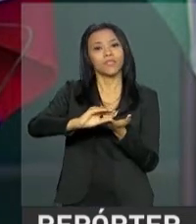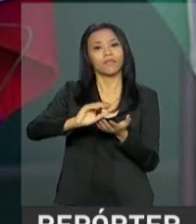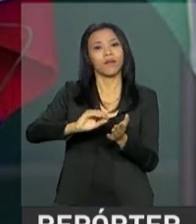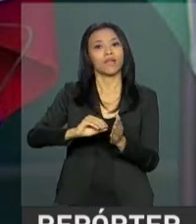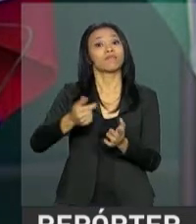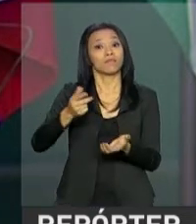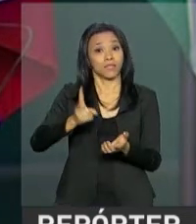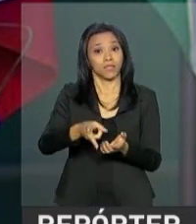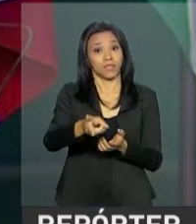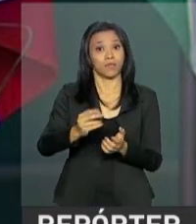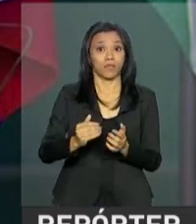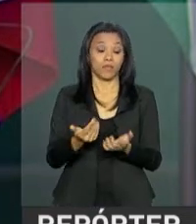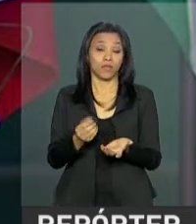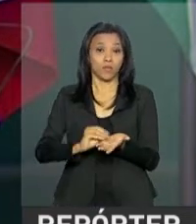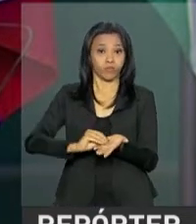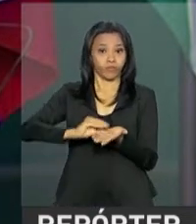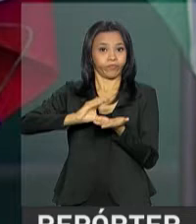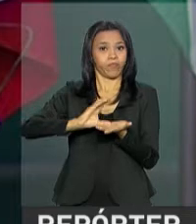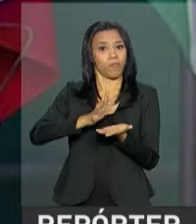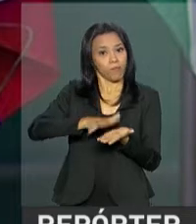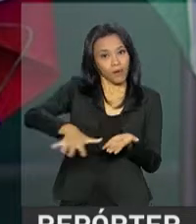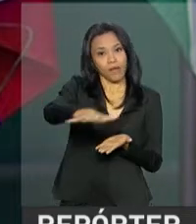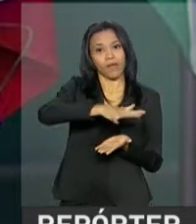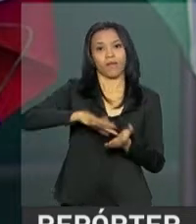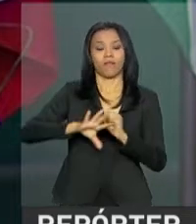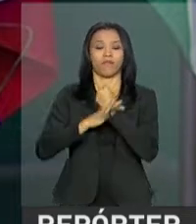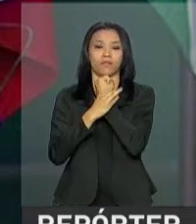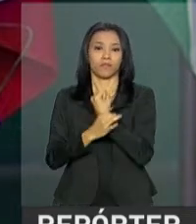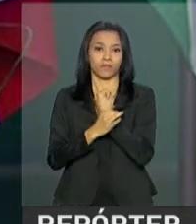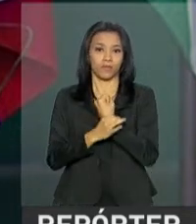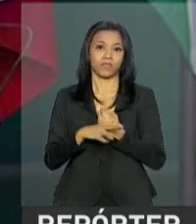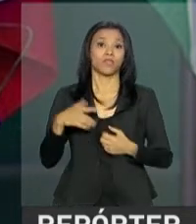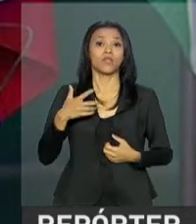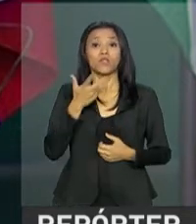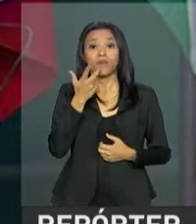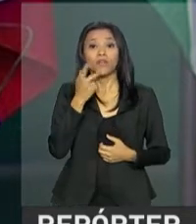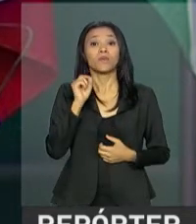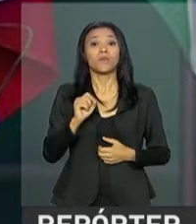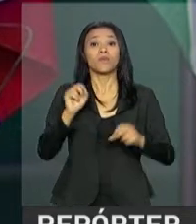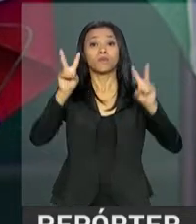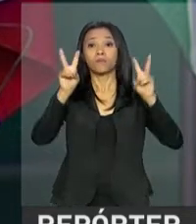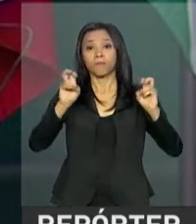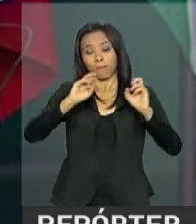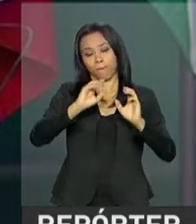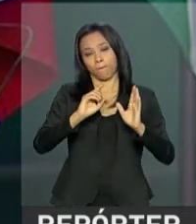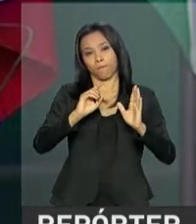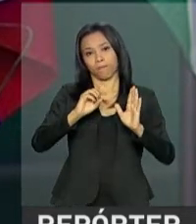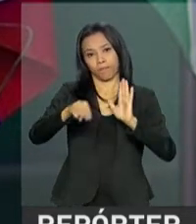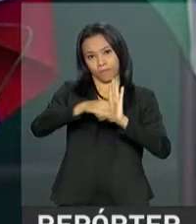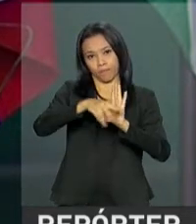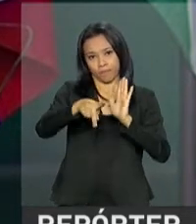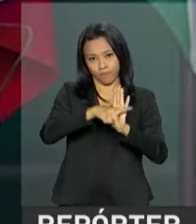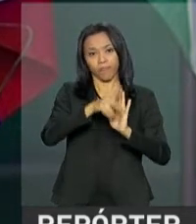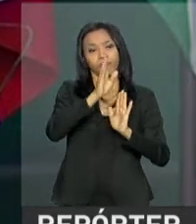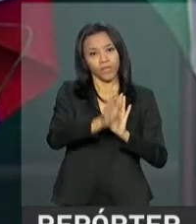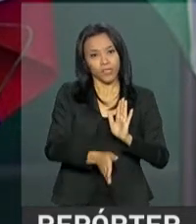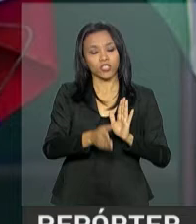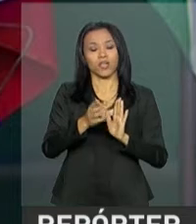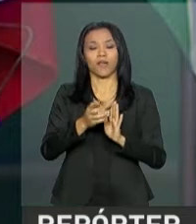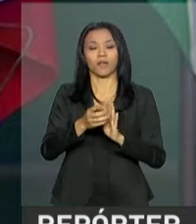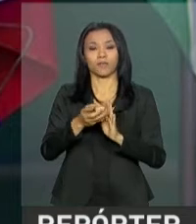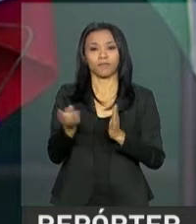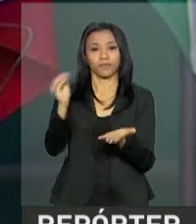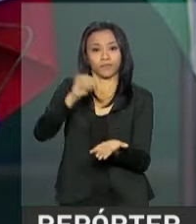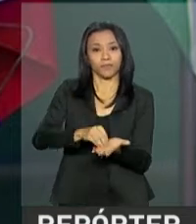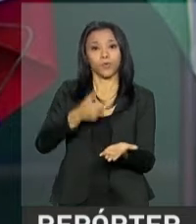destinados à segurança pública me refiro aqui a medida provisória que também foi publicada no diário